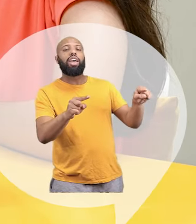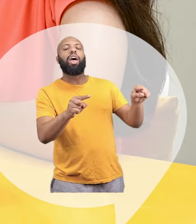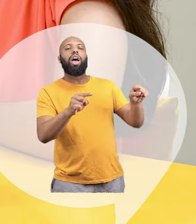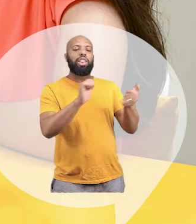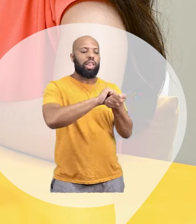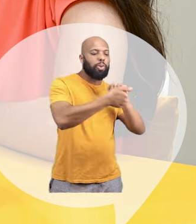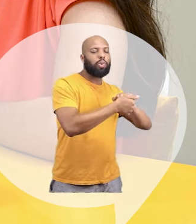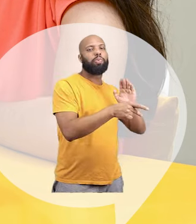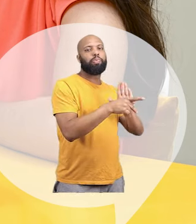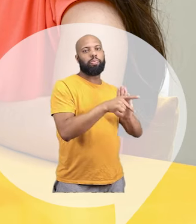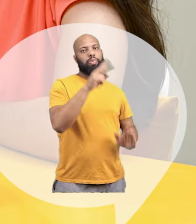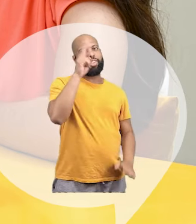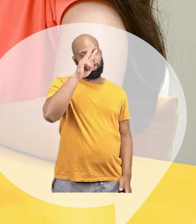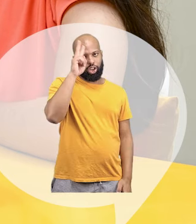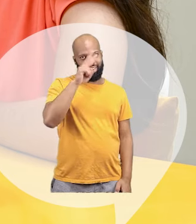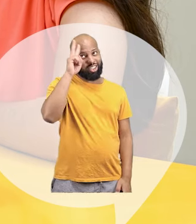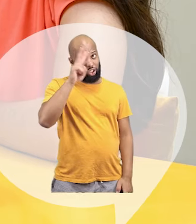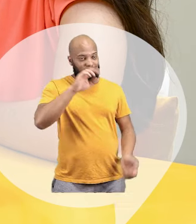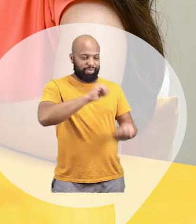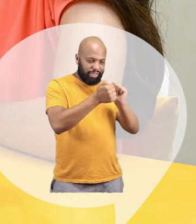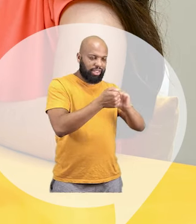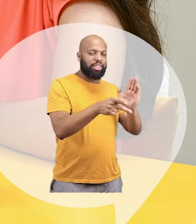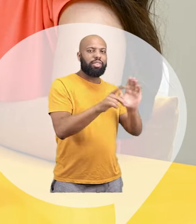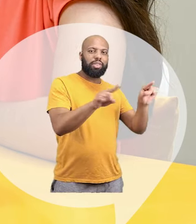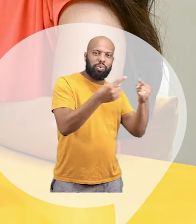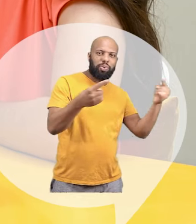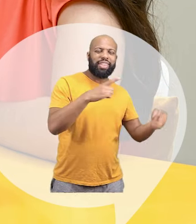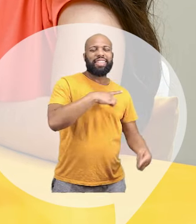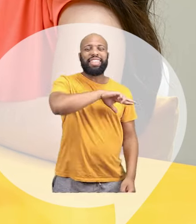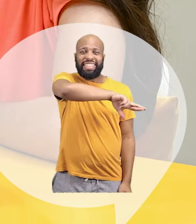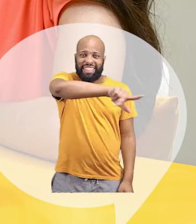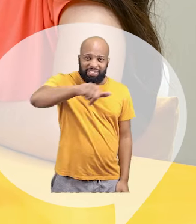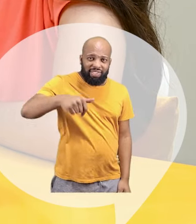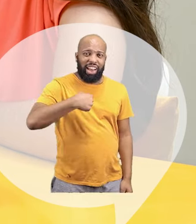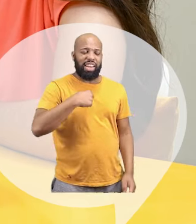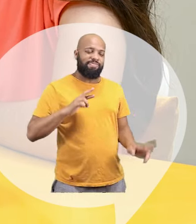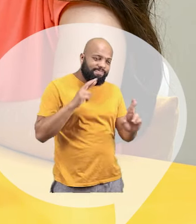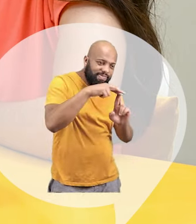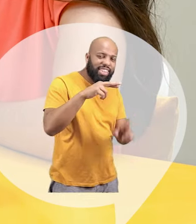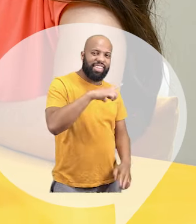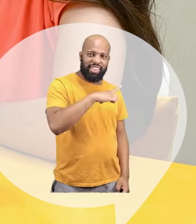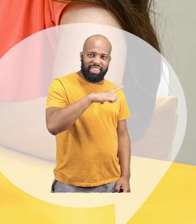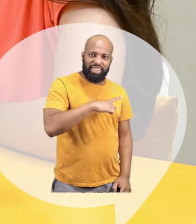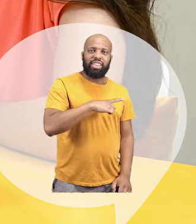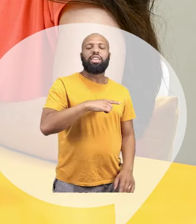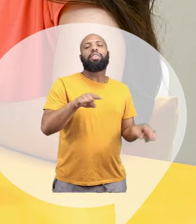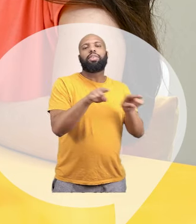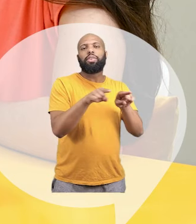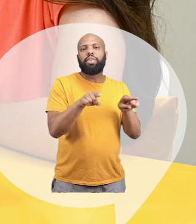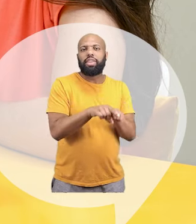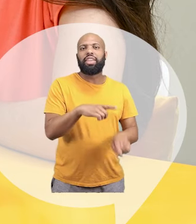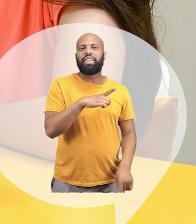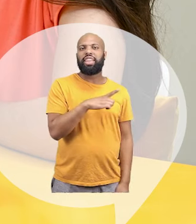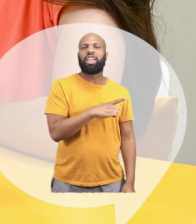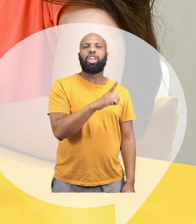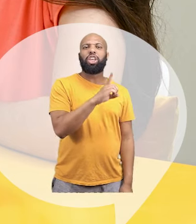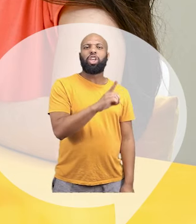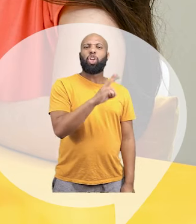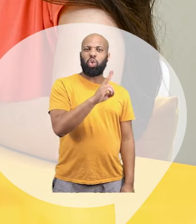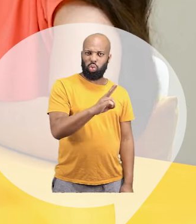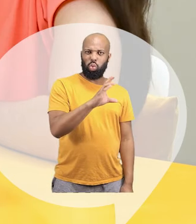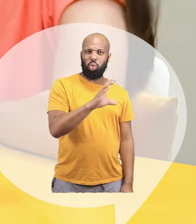história assim adoro adoro a gente comentava Clarice Falcão roubo todas as minhas referências o